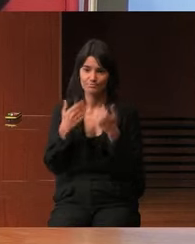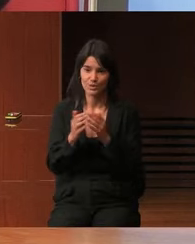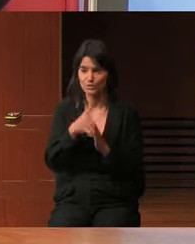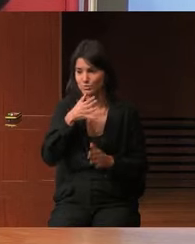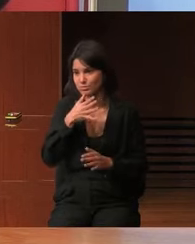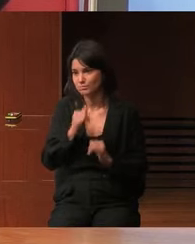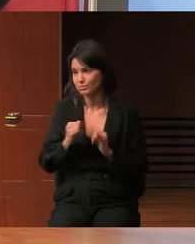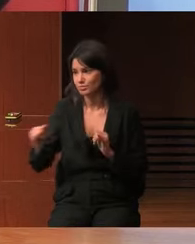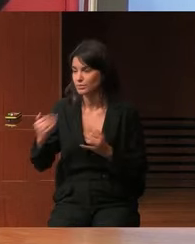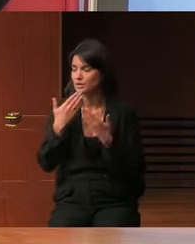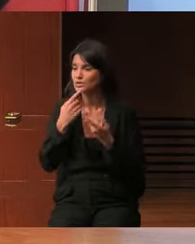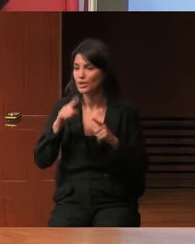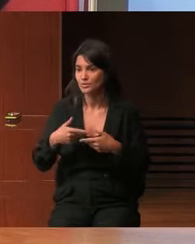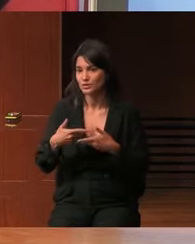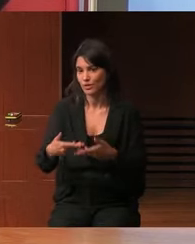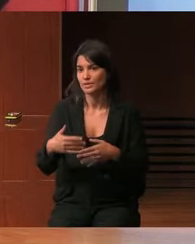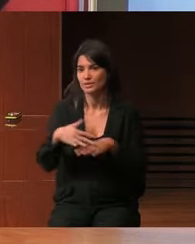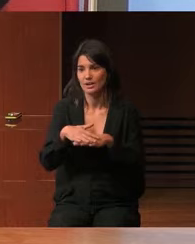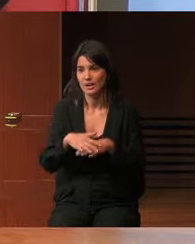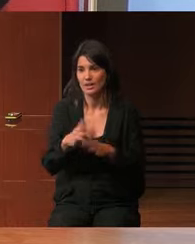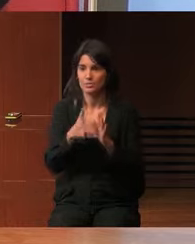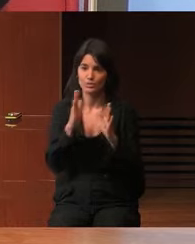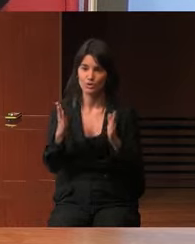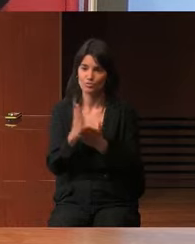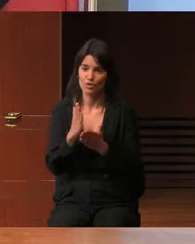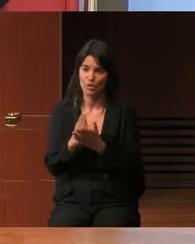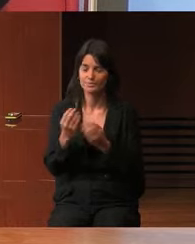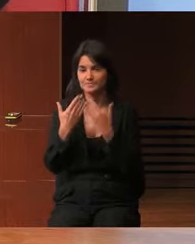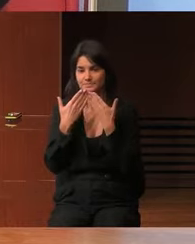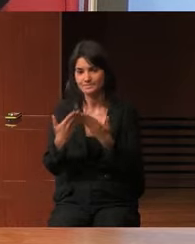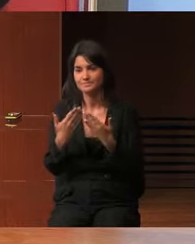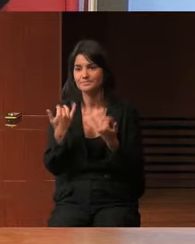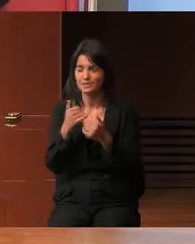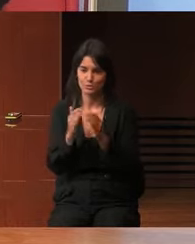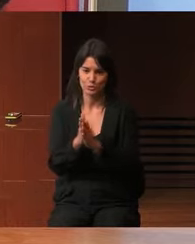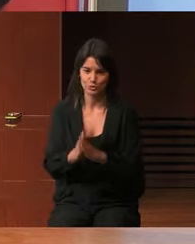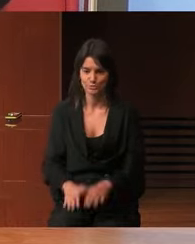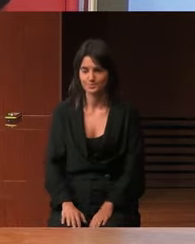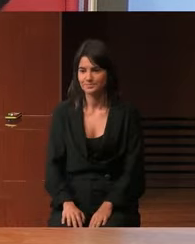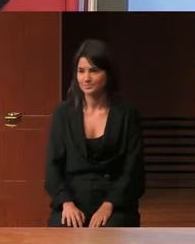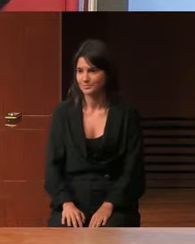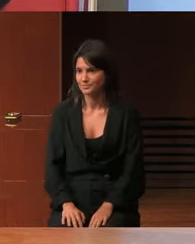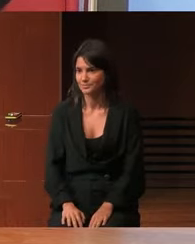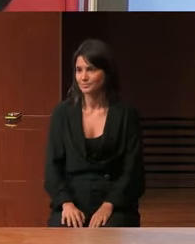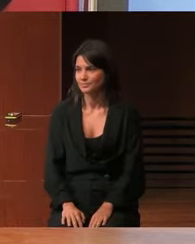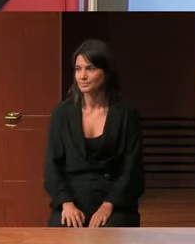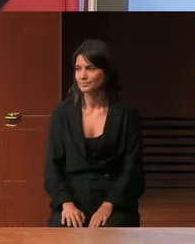Agradeço mais uma vez o convite à Rede de Bibliotecas Escolares. Muito obrigada e felicidades para todos. Obrigada.